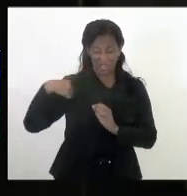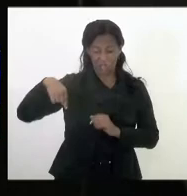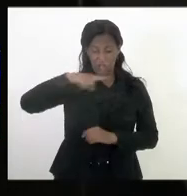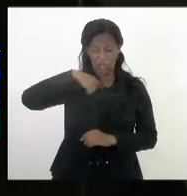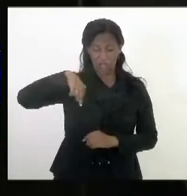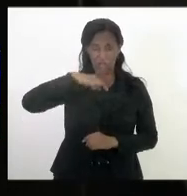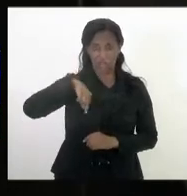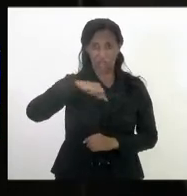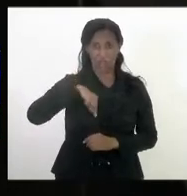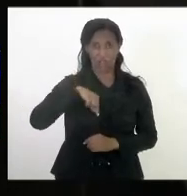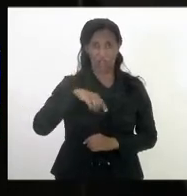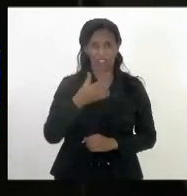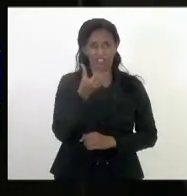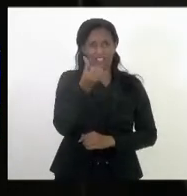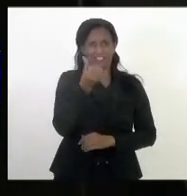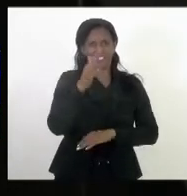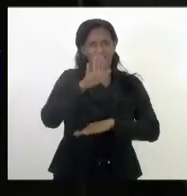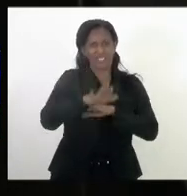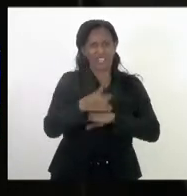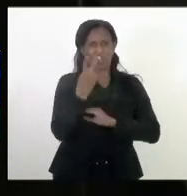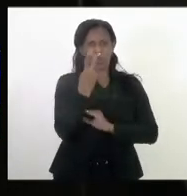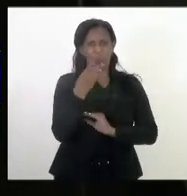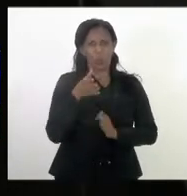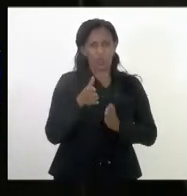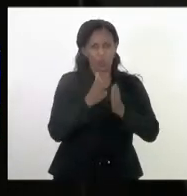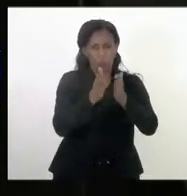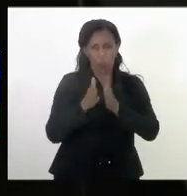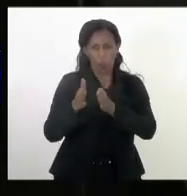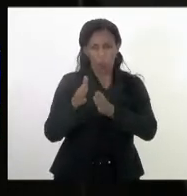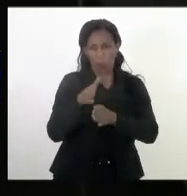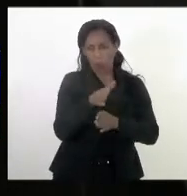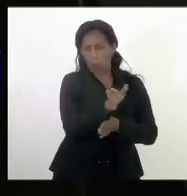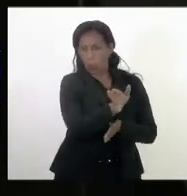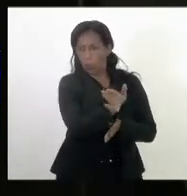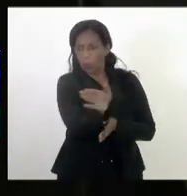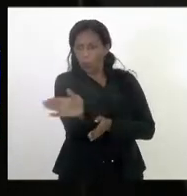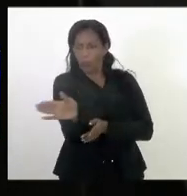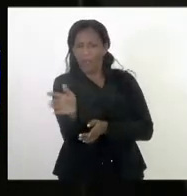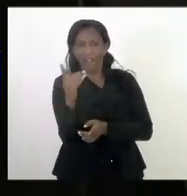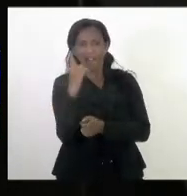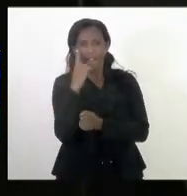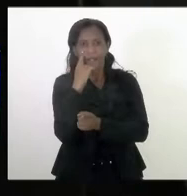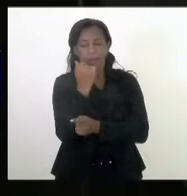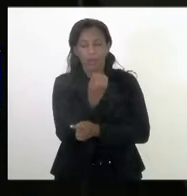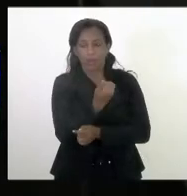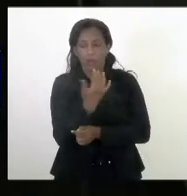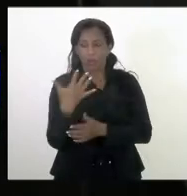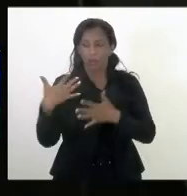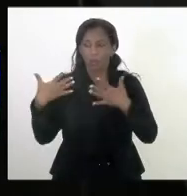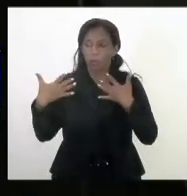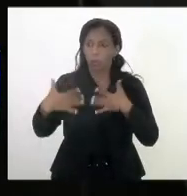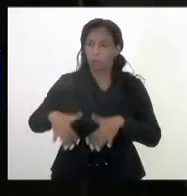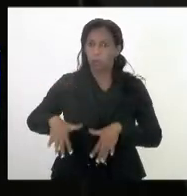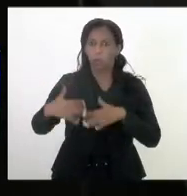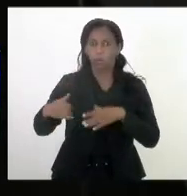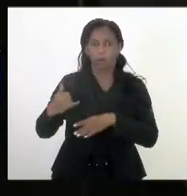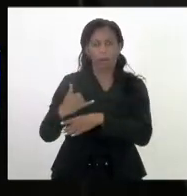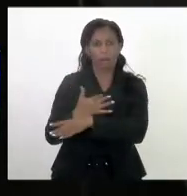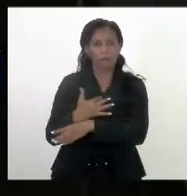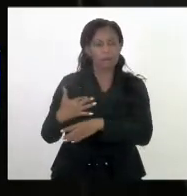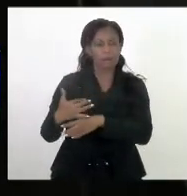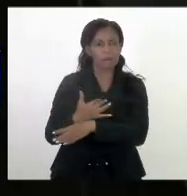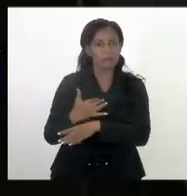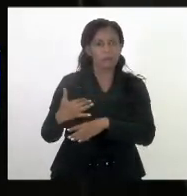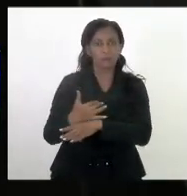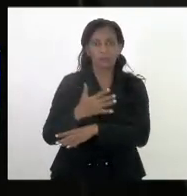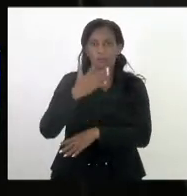às 18h, nós vamos ver o quanto a cidade do Rio de Janeiro está tomada